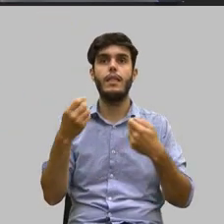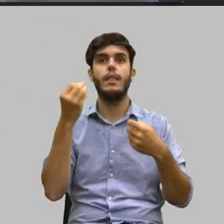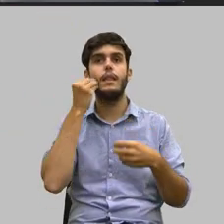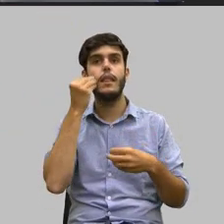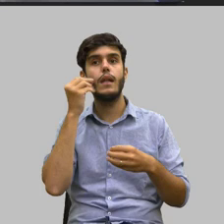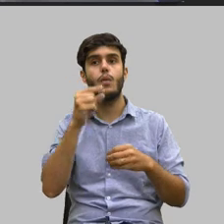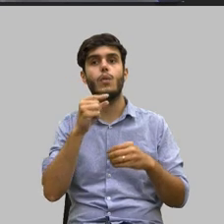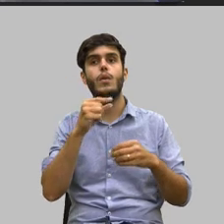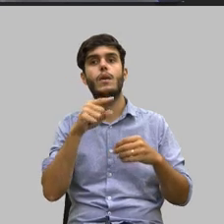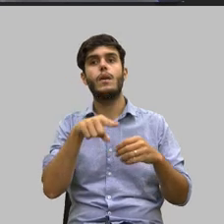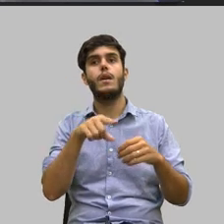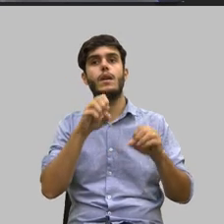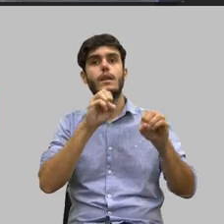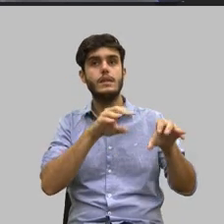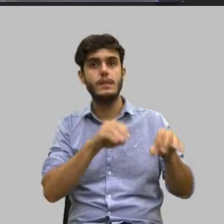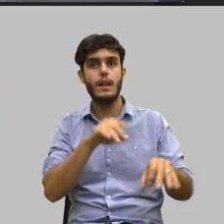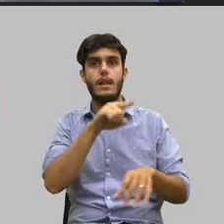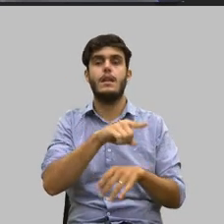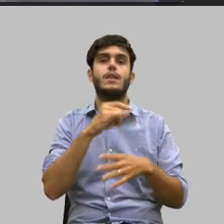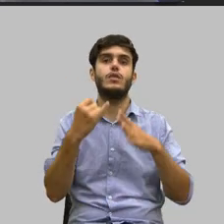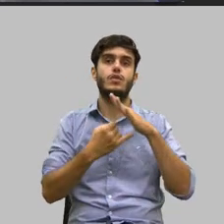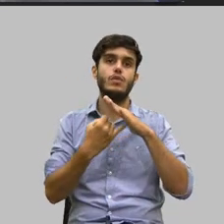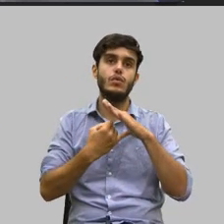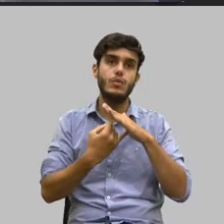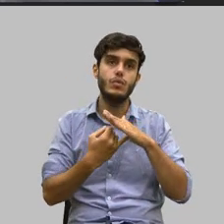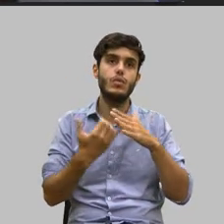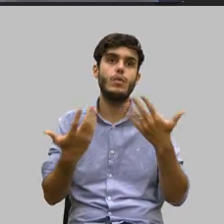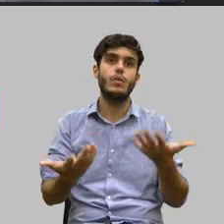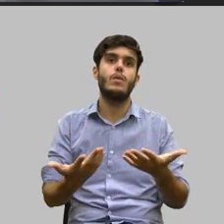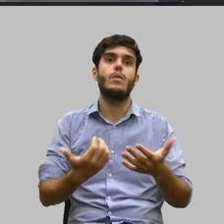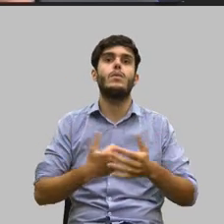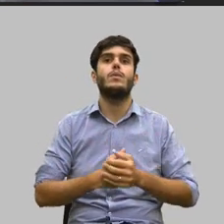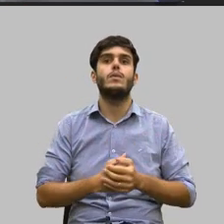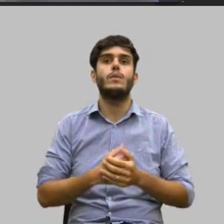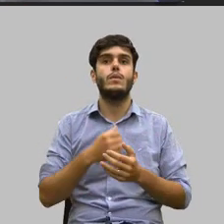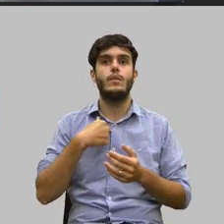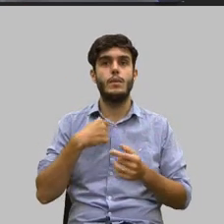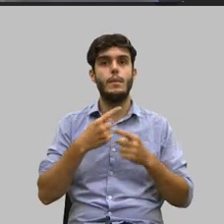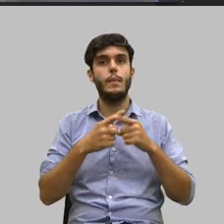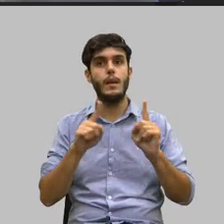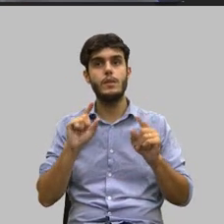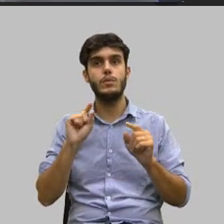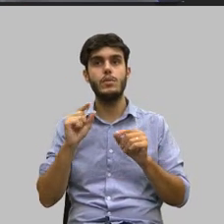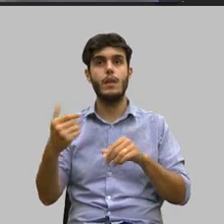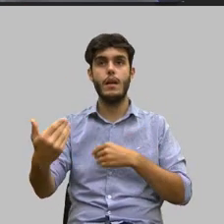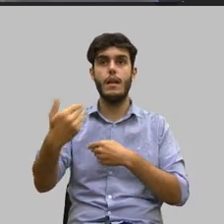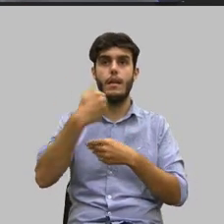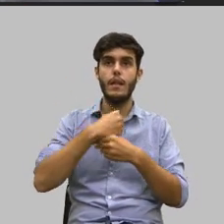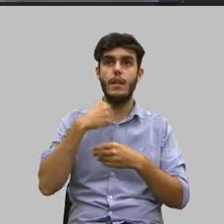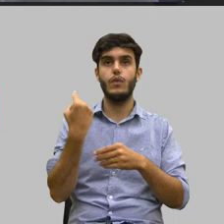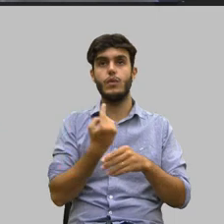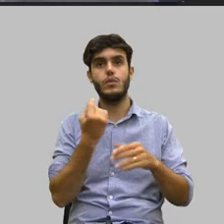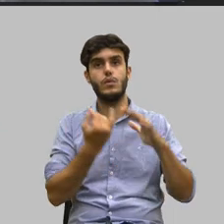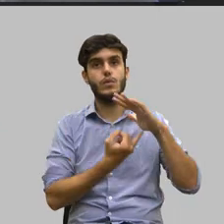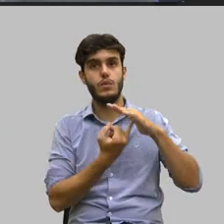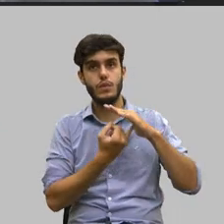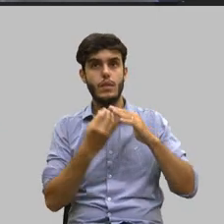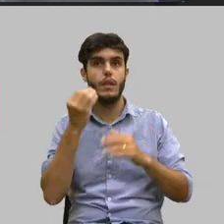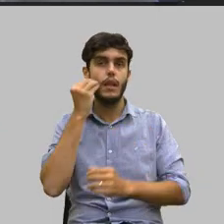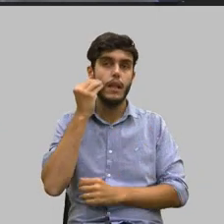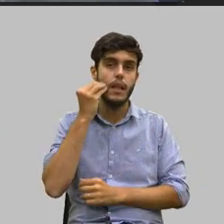a função daquela instituição não é então Eh mas Entraram na nossa instituição para tentar